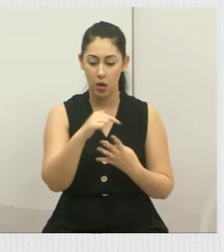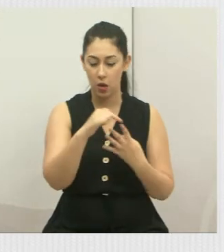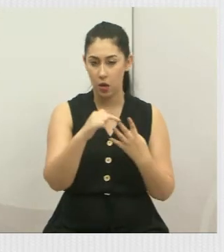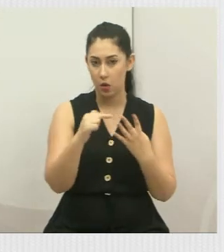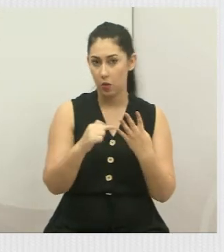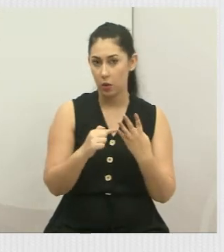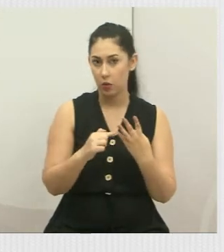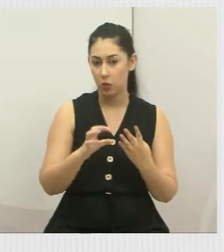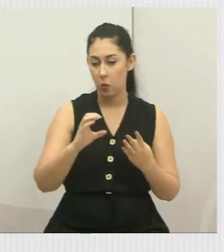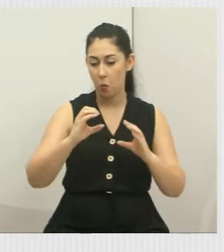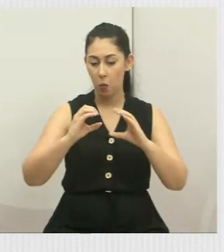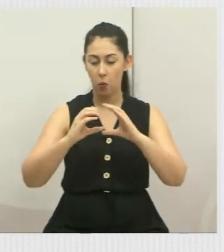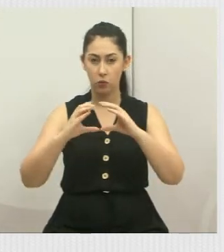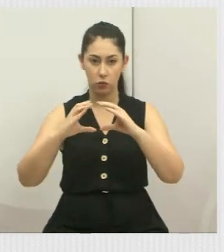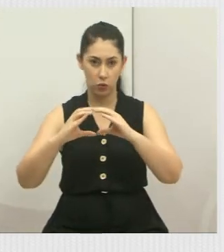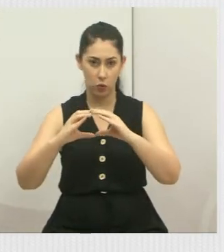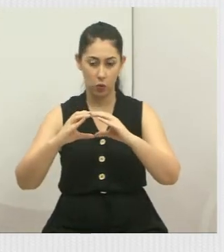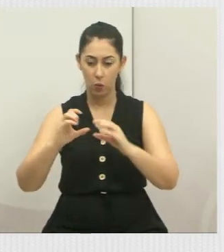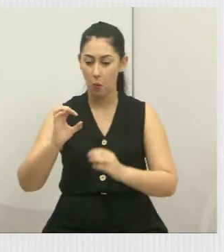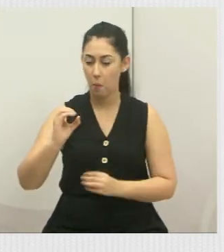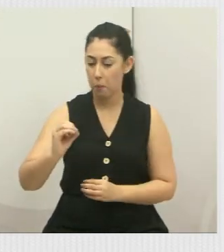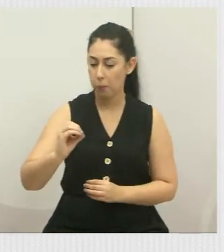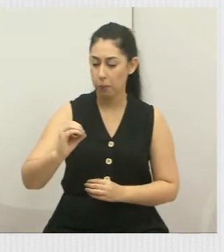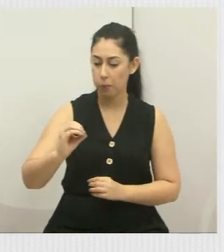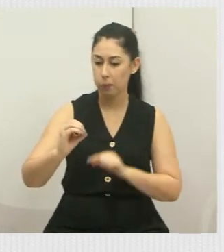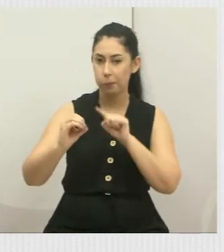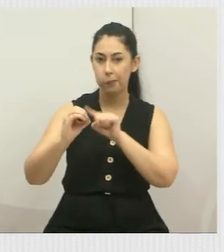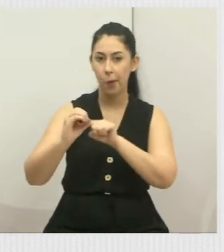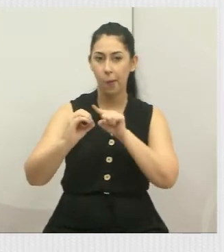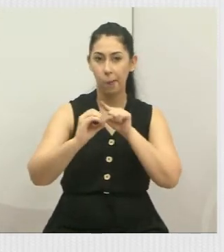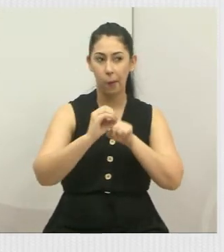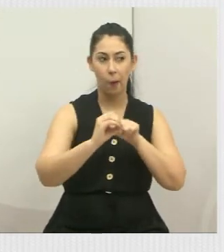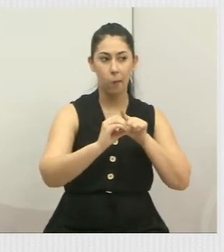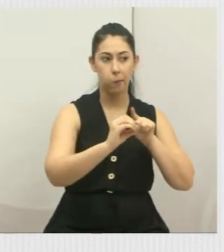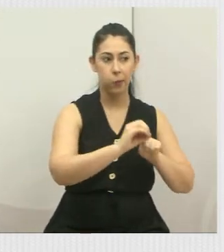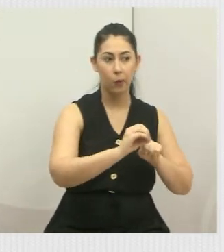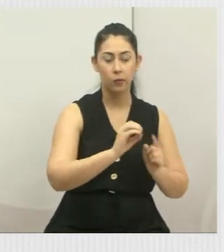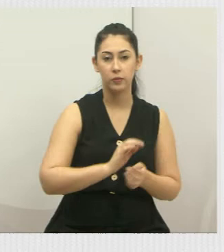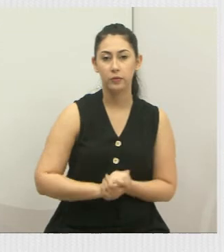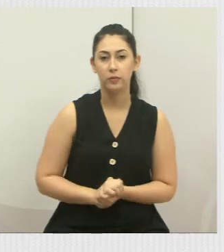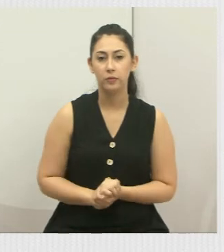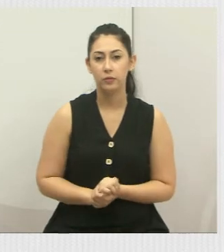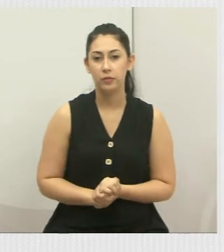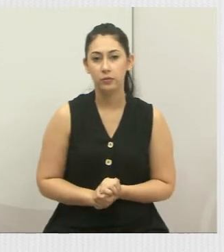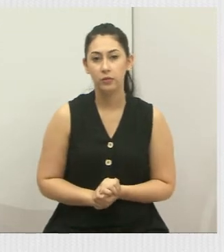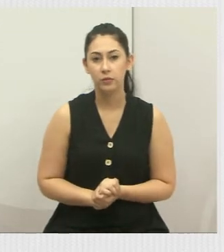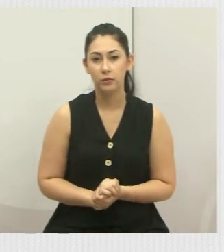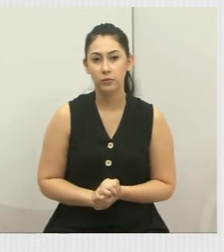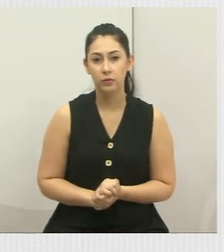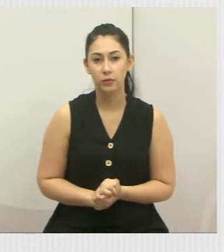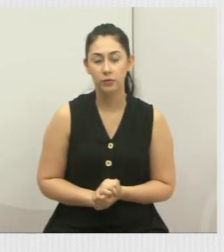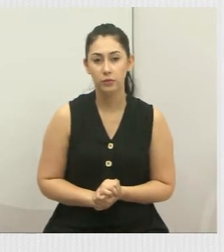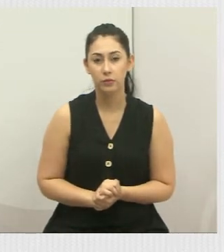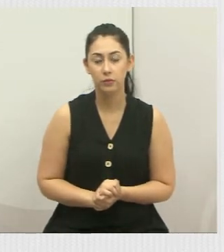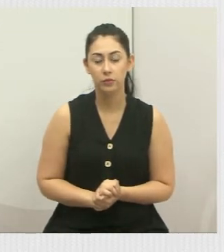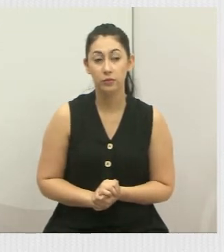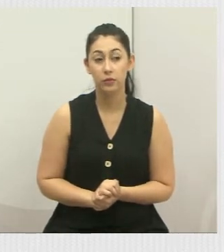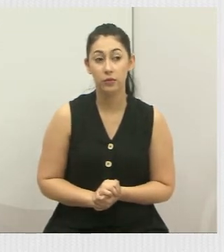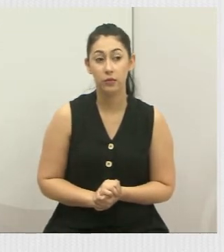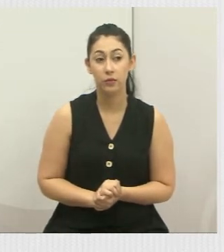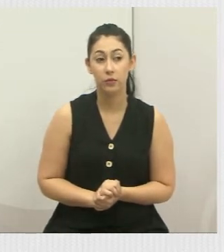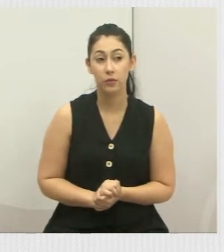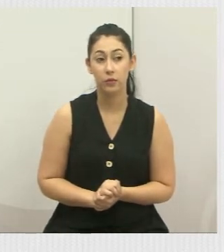os 4 círculos. Você não vai enxergar mais lá em cima ruim, regular, bom e ótimo. Tá bom? O